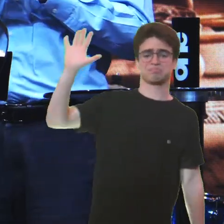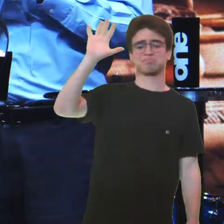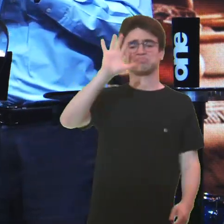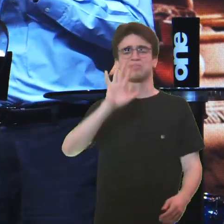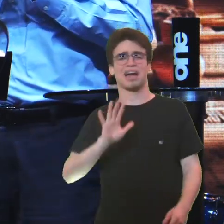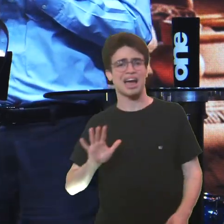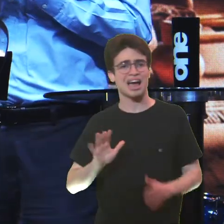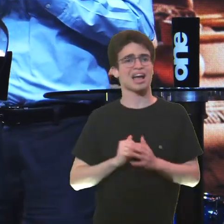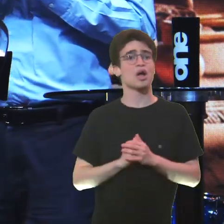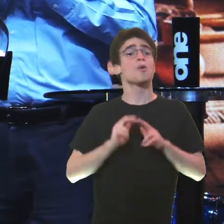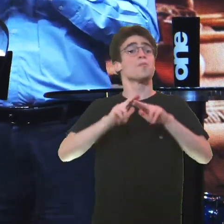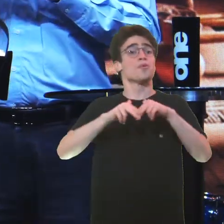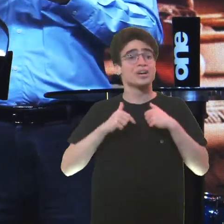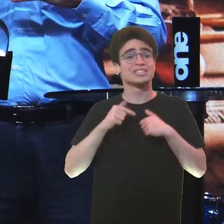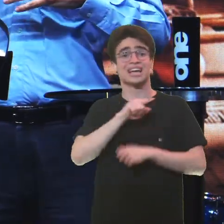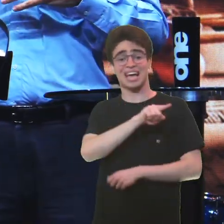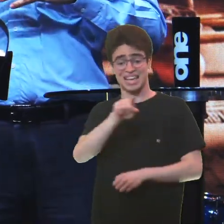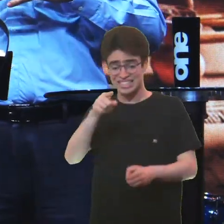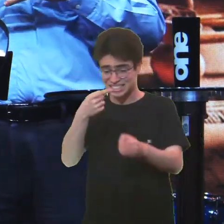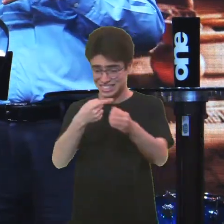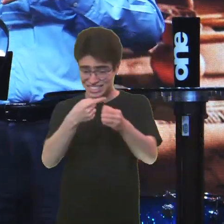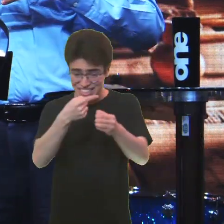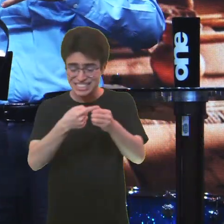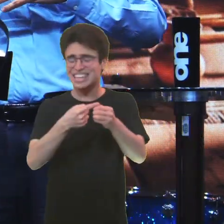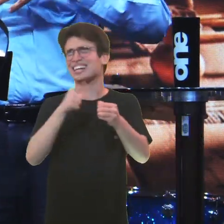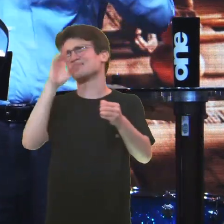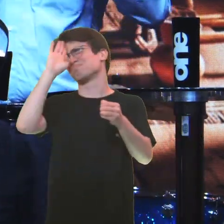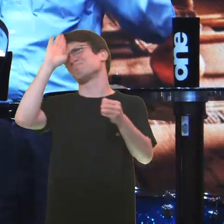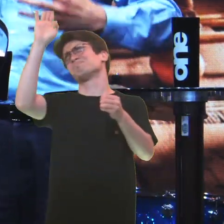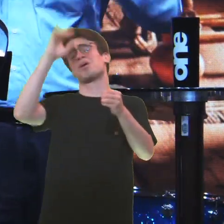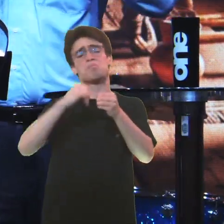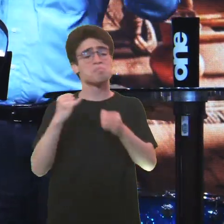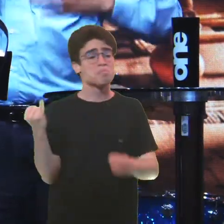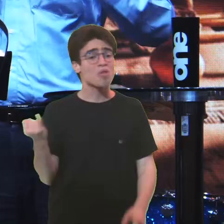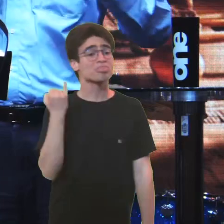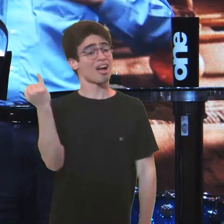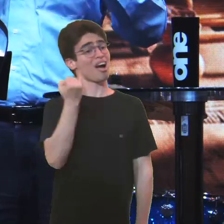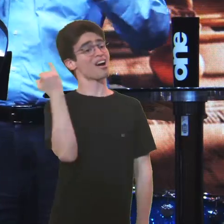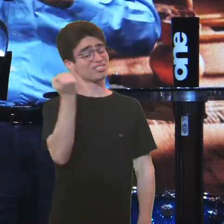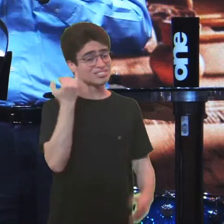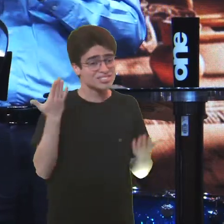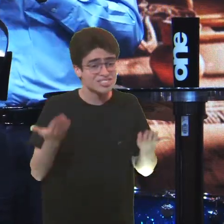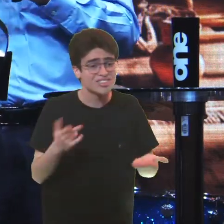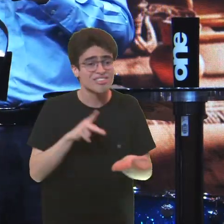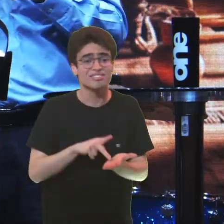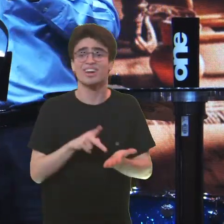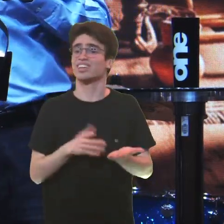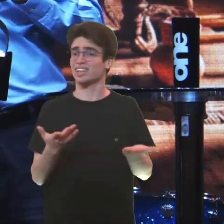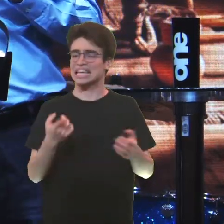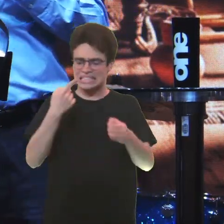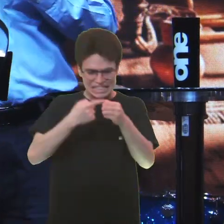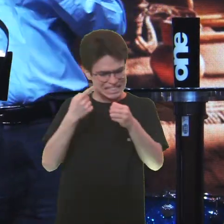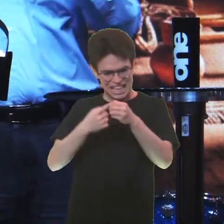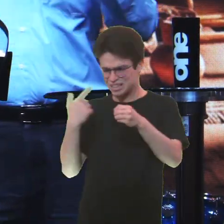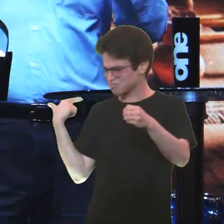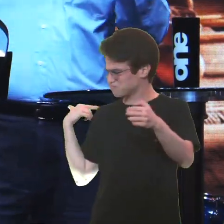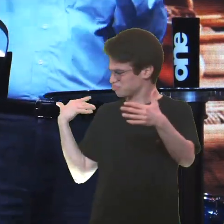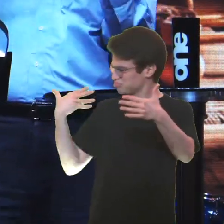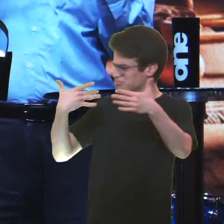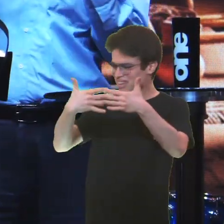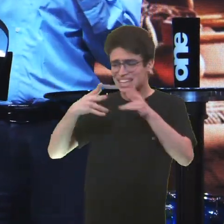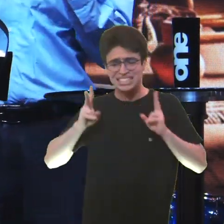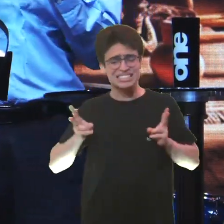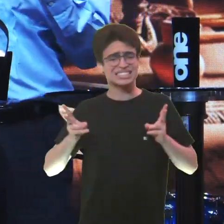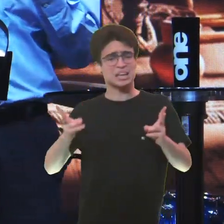tal importantes. forma, por isso, as cidades são tão importantes. Siempre han sido Sempre importantes. foram importantes. Porque lo